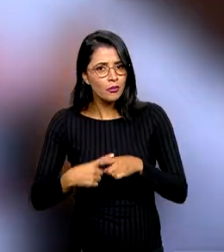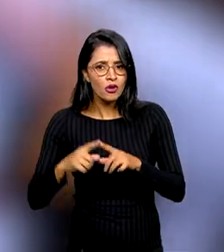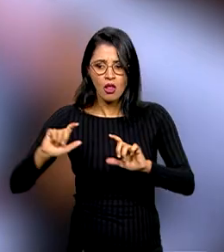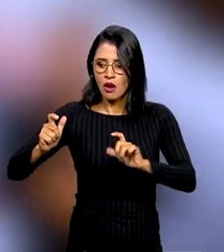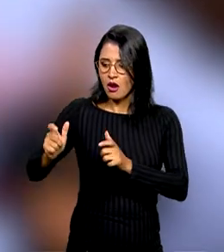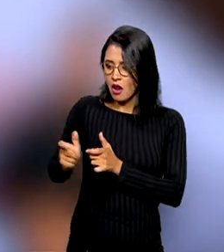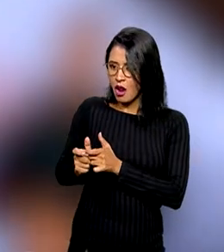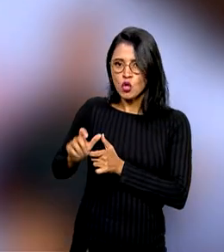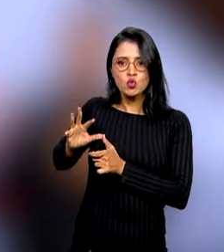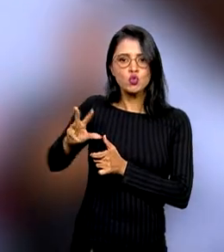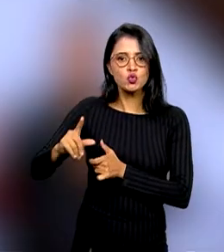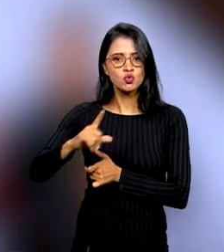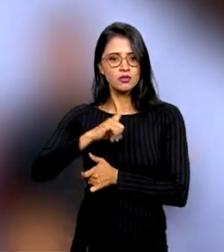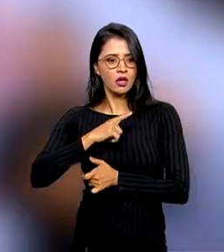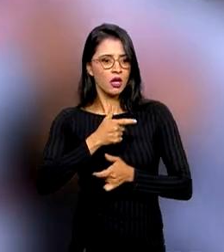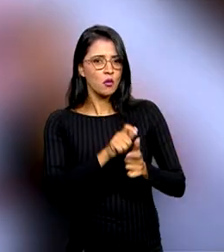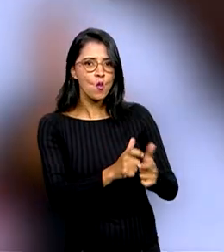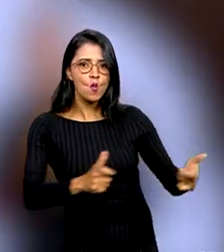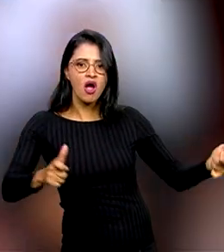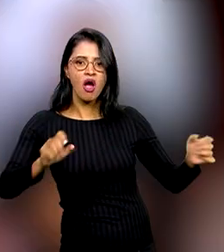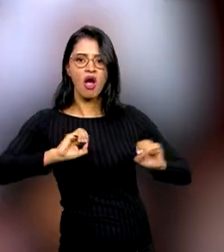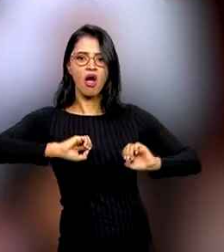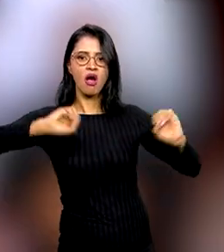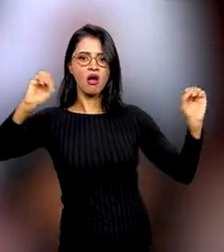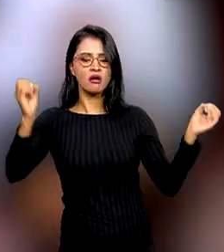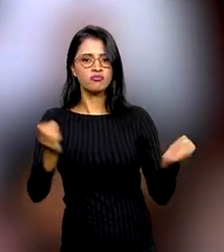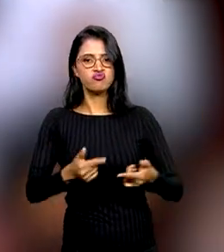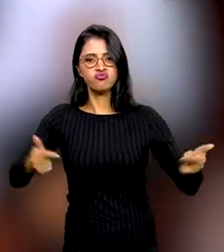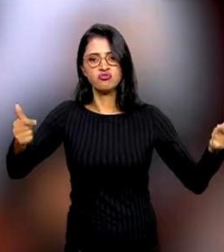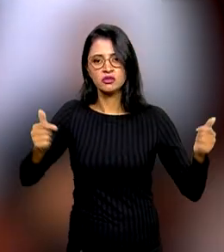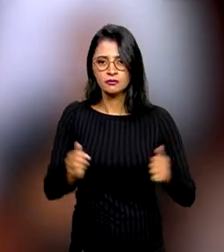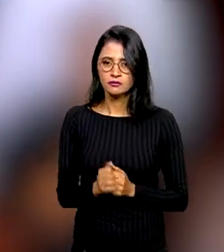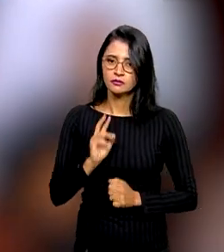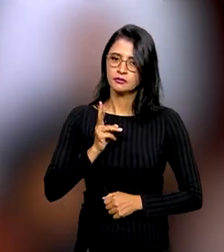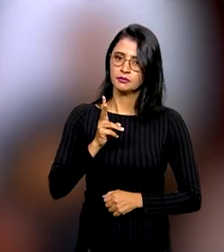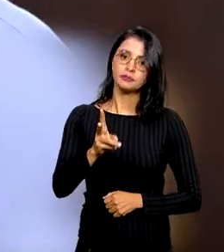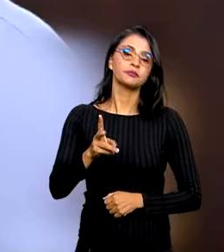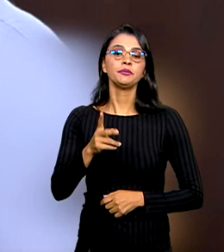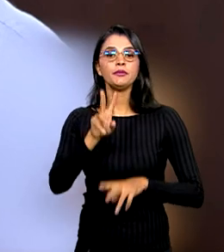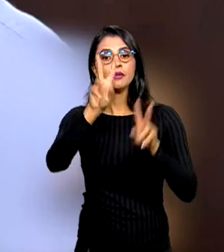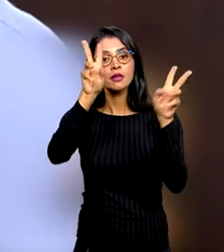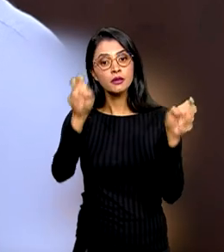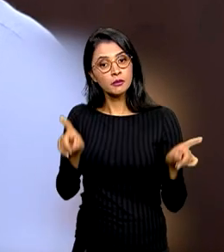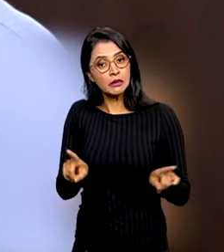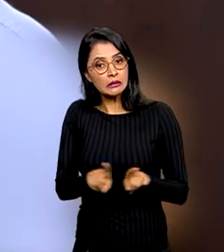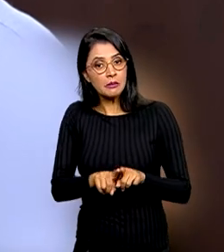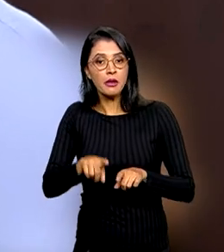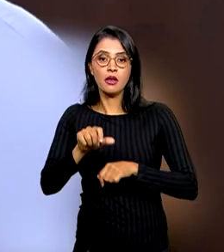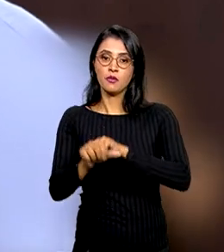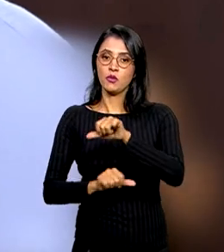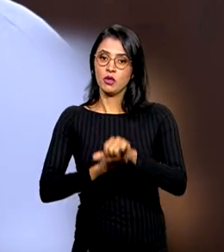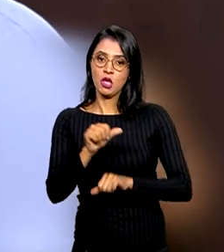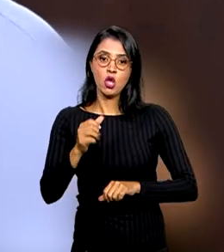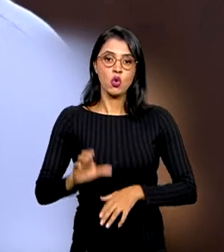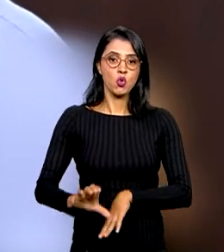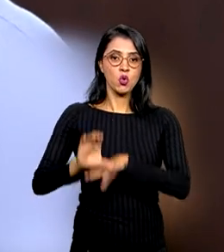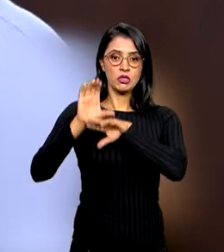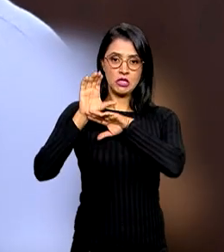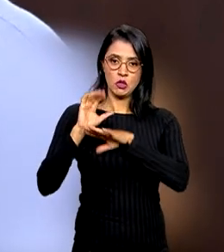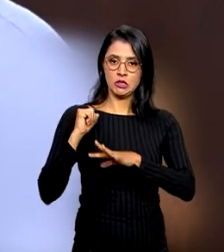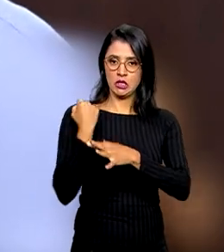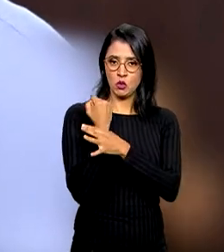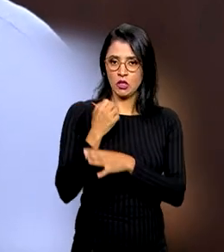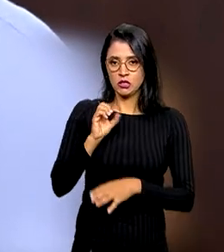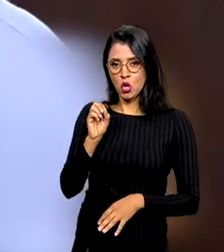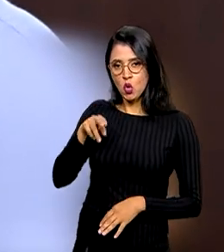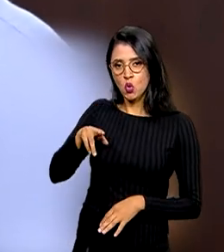minoria que tem tudo e uma maioria que não tem nada, sempre assim. Também foram temas da entrevista a reforma do Conselho de Segurança da ONU e